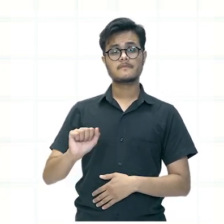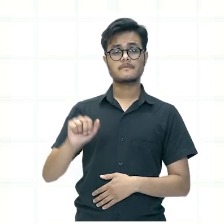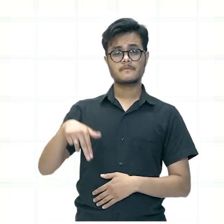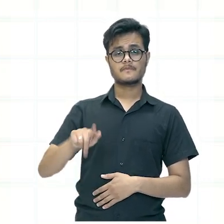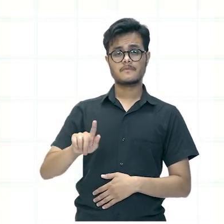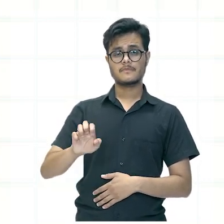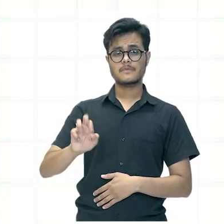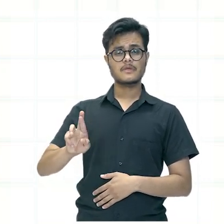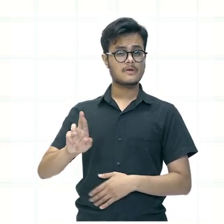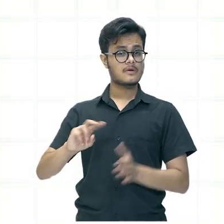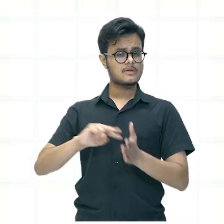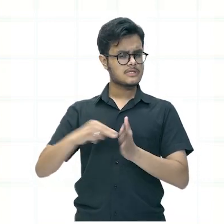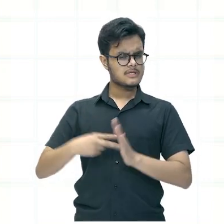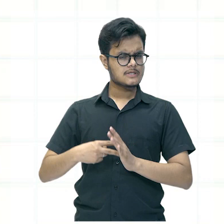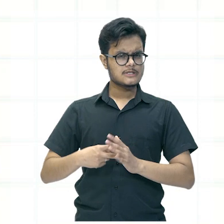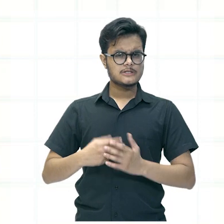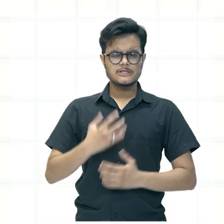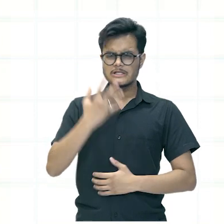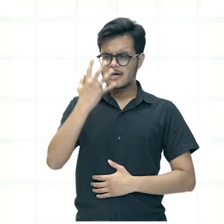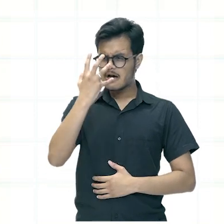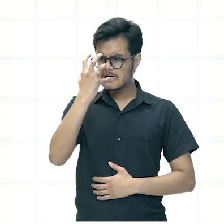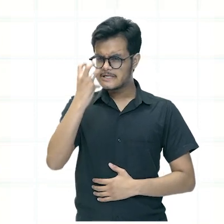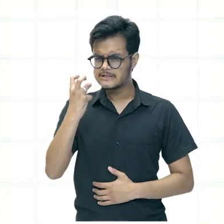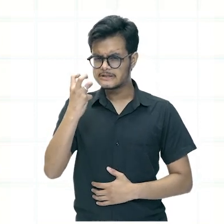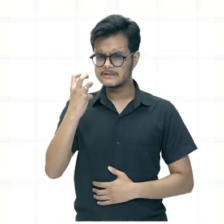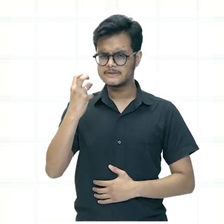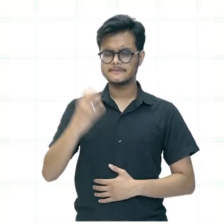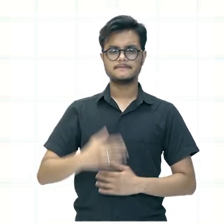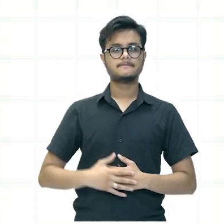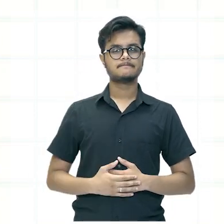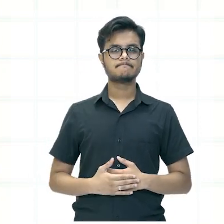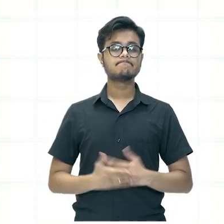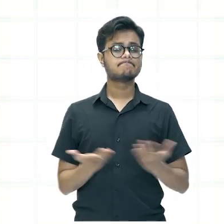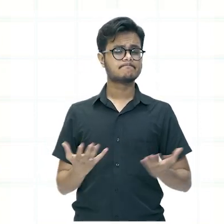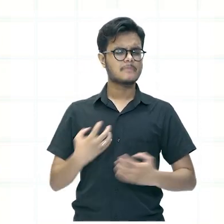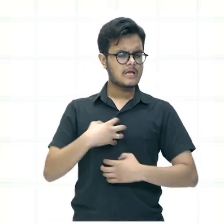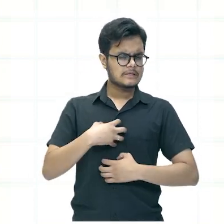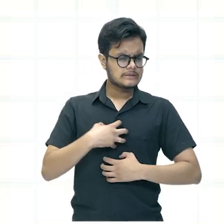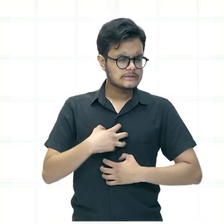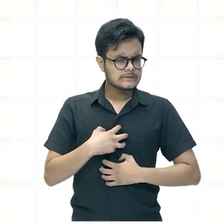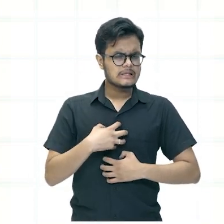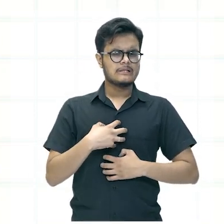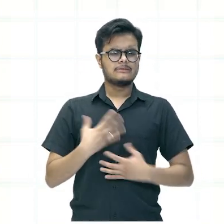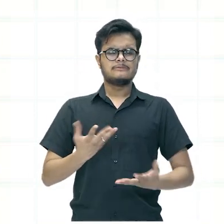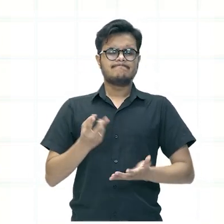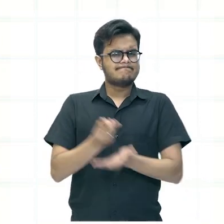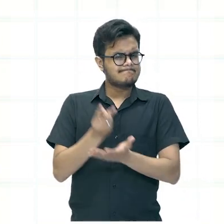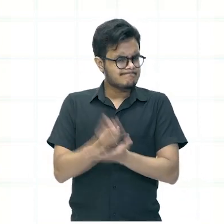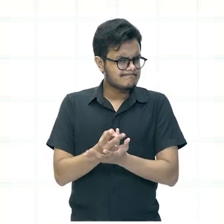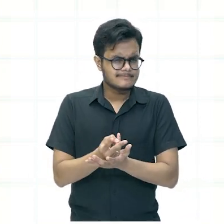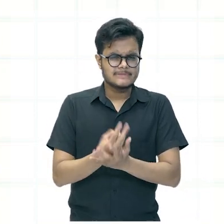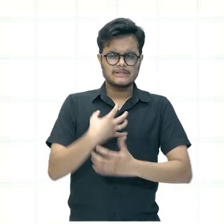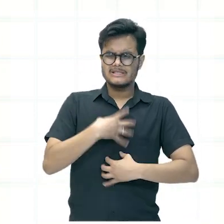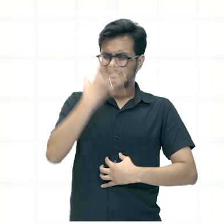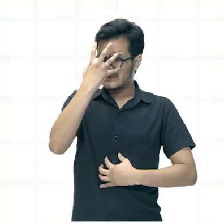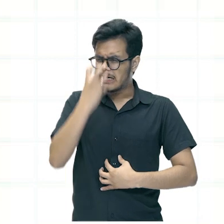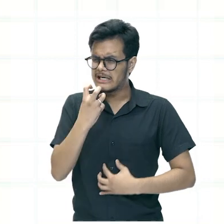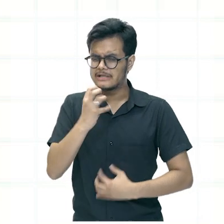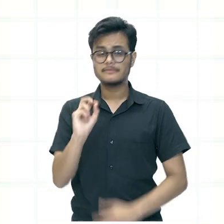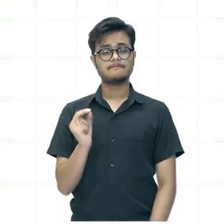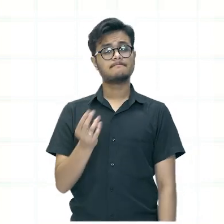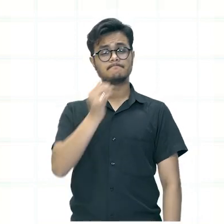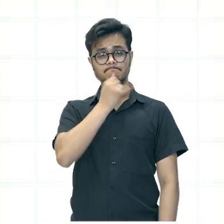That doesn't go away. Que não passa, né? Que a pessoa está sempre daquele jeito, com raiva ou o tempo todo